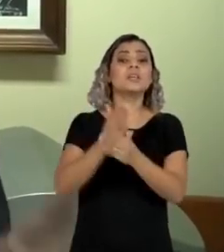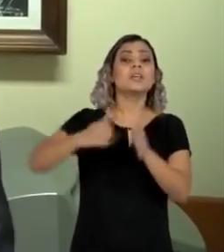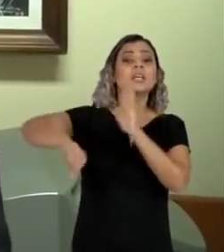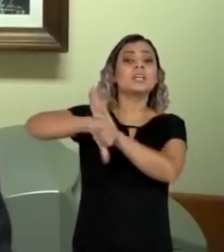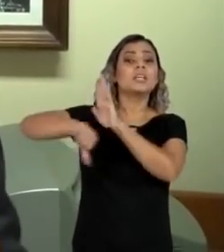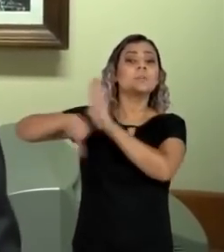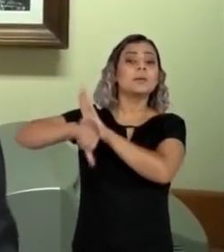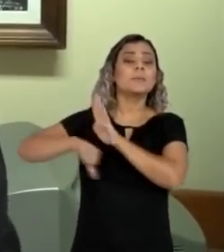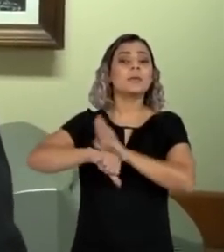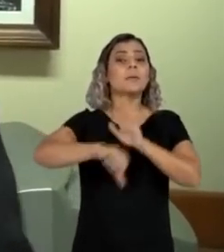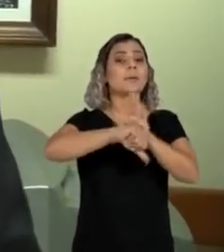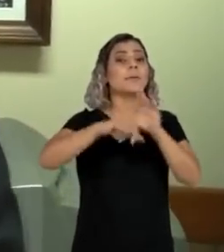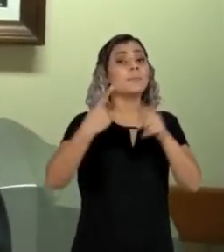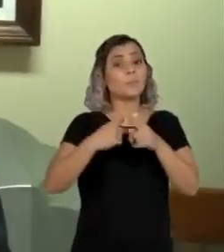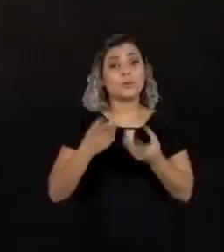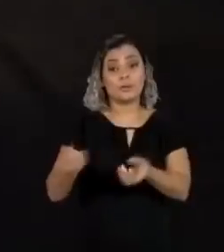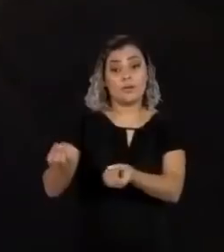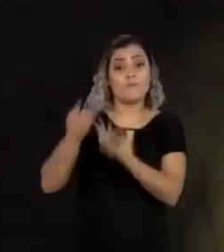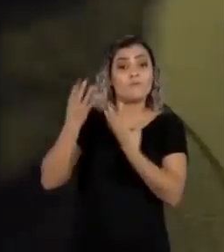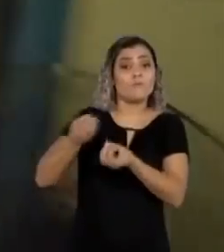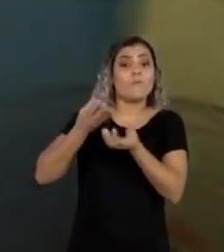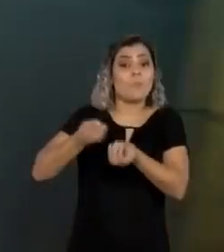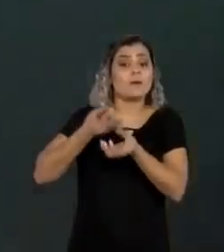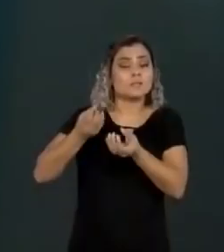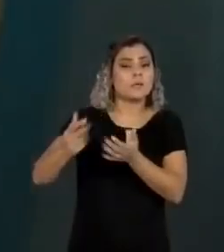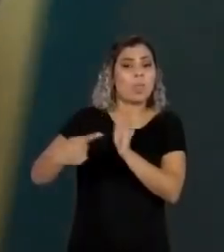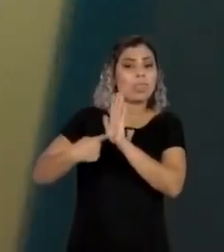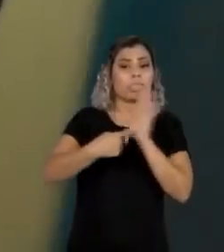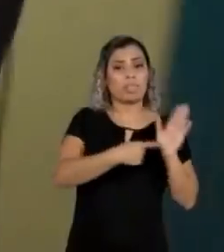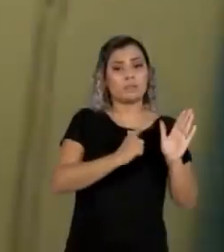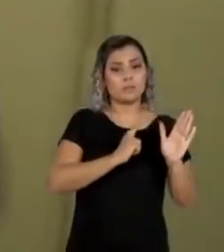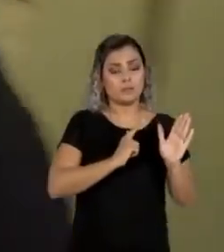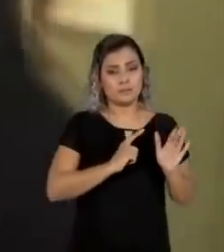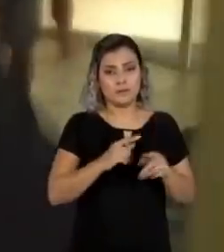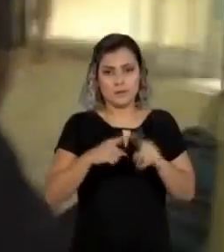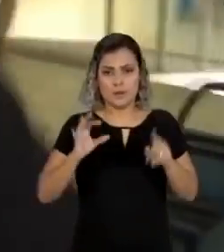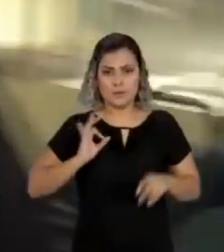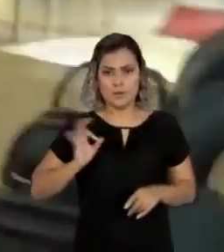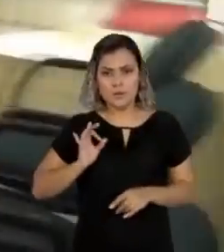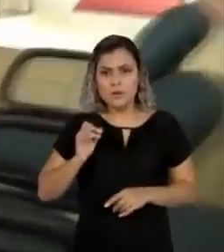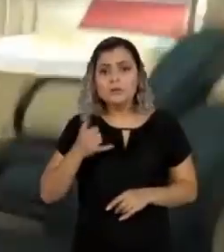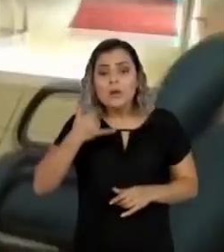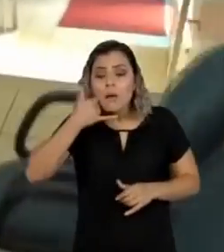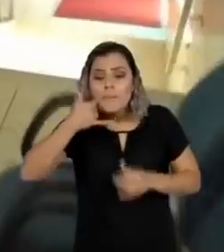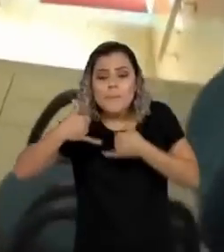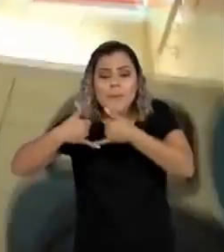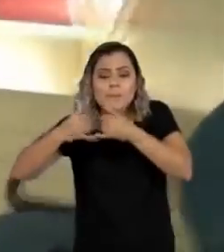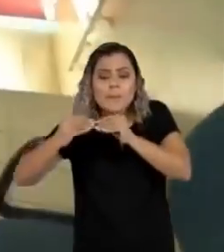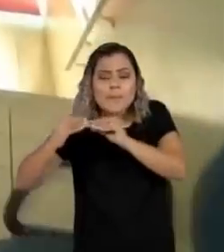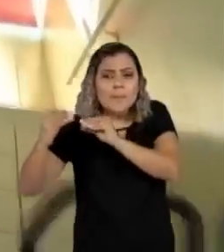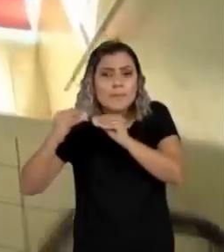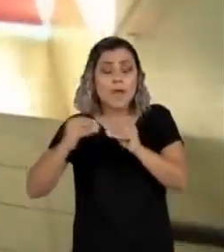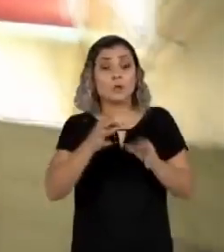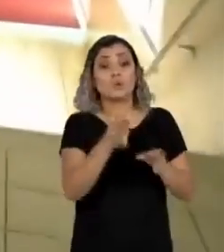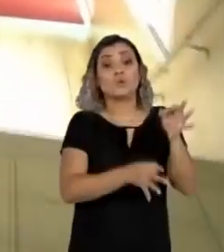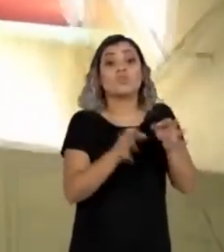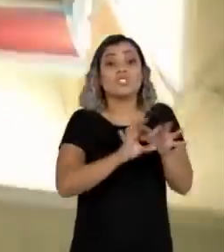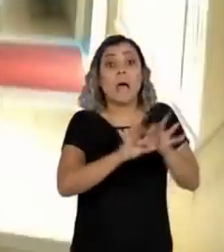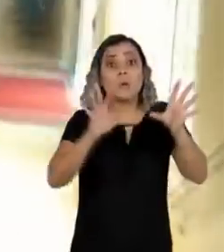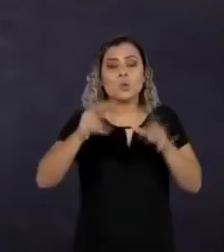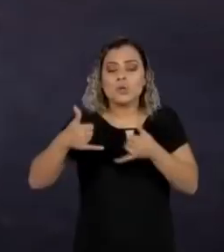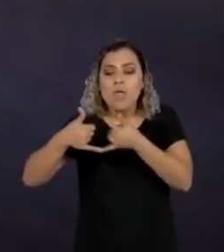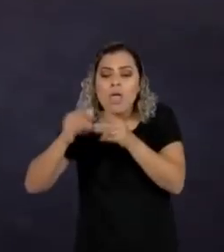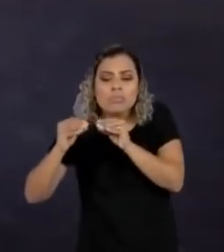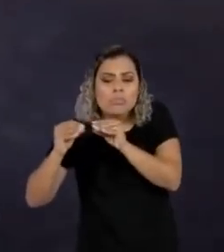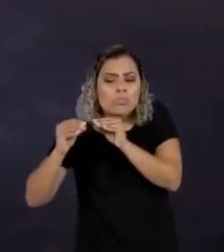porque é esta informação que chegou para mim. A Polícia Civil usou escutas telefônicas com autorização judicial nas